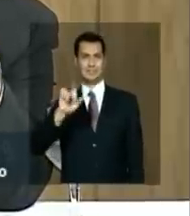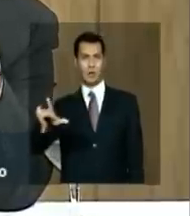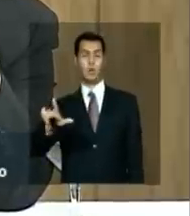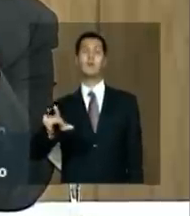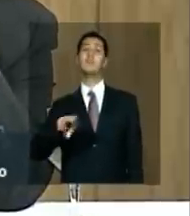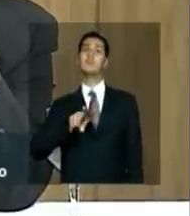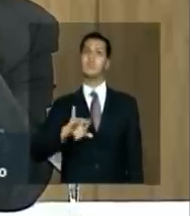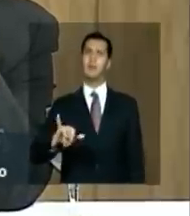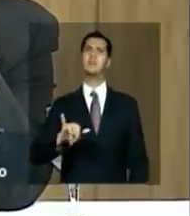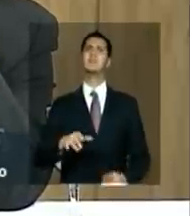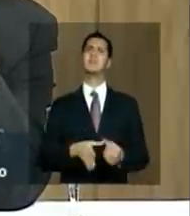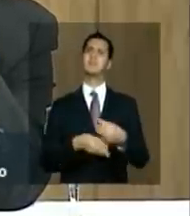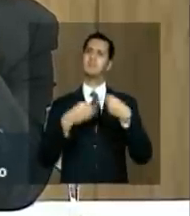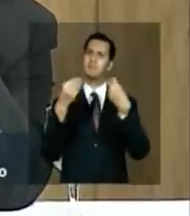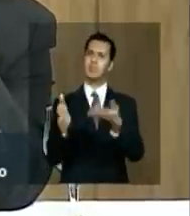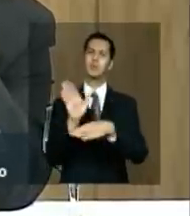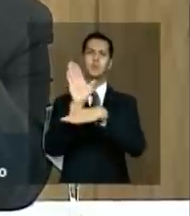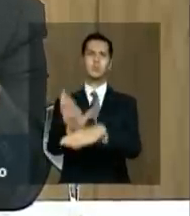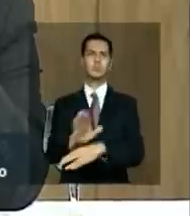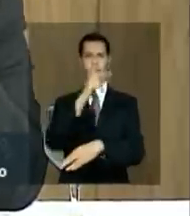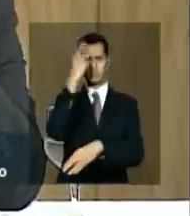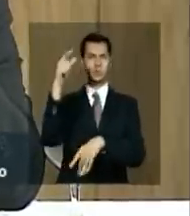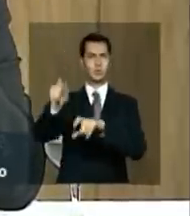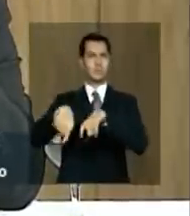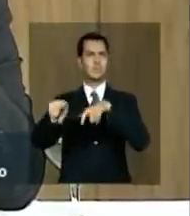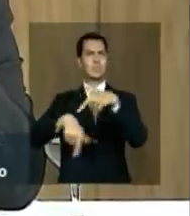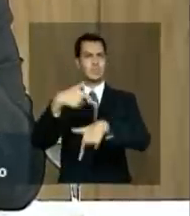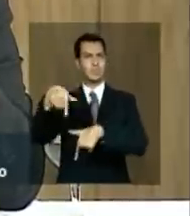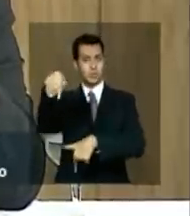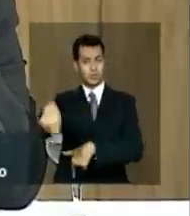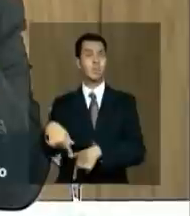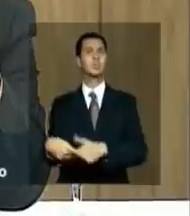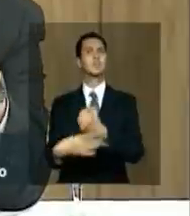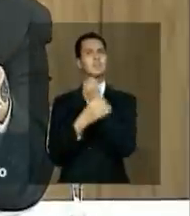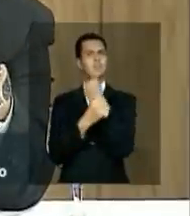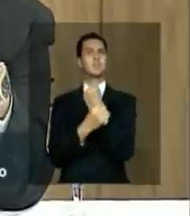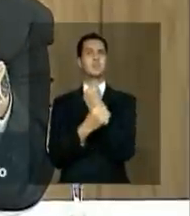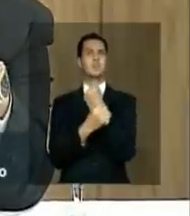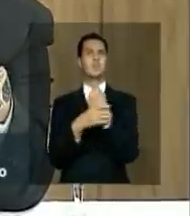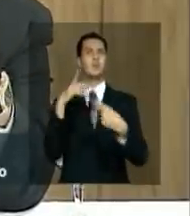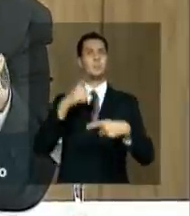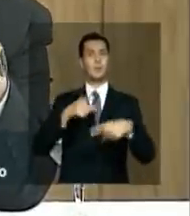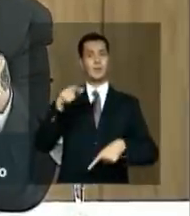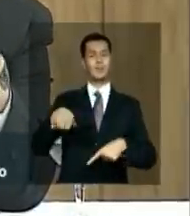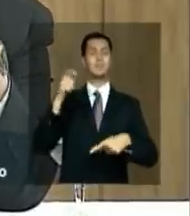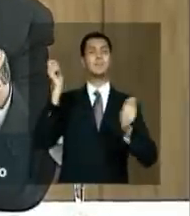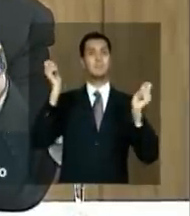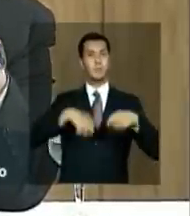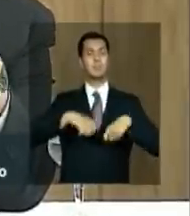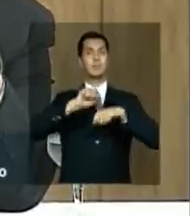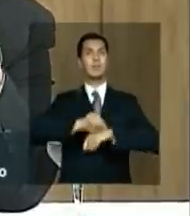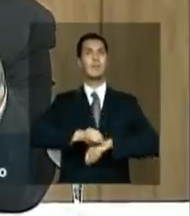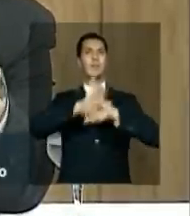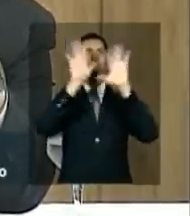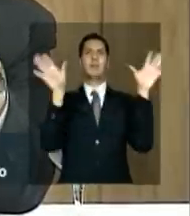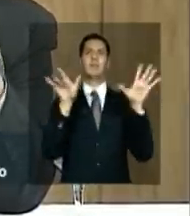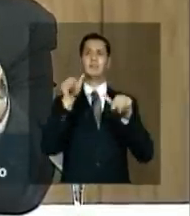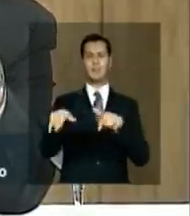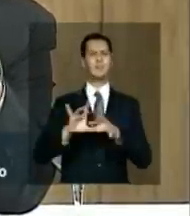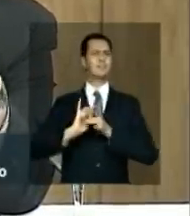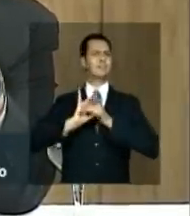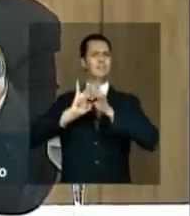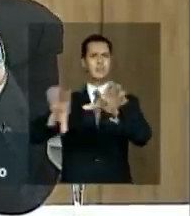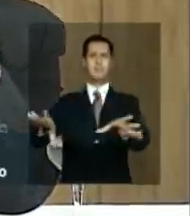ao produtor possibilitando que ele tenha clareza que pode continuar produzindo